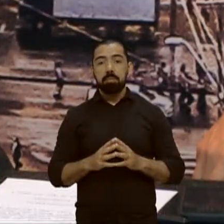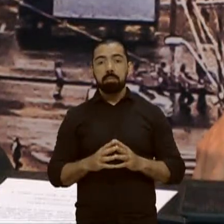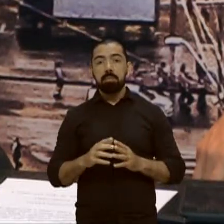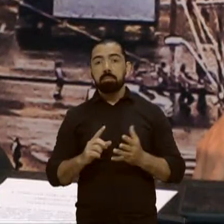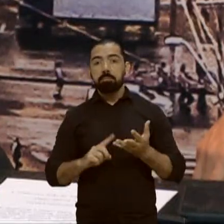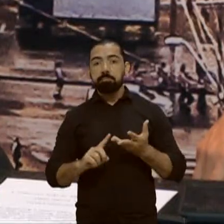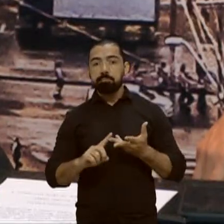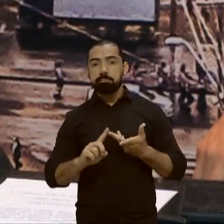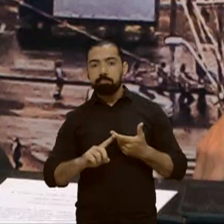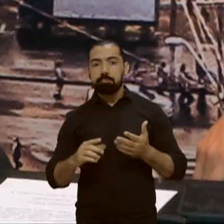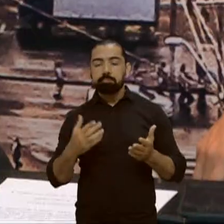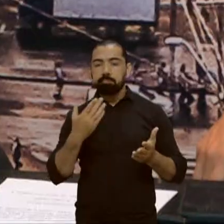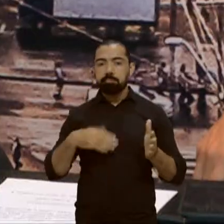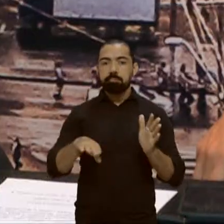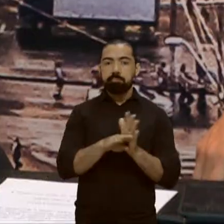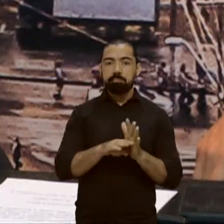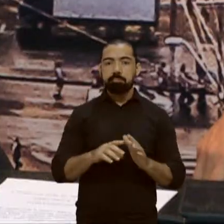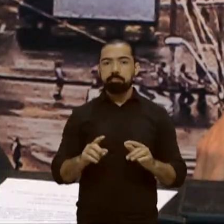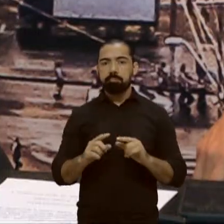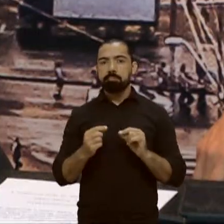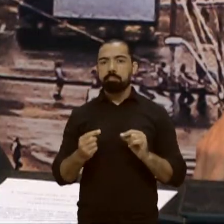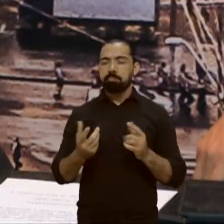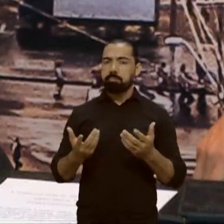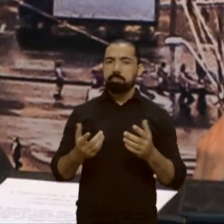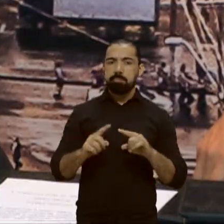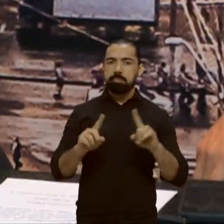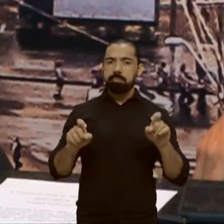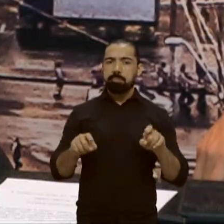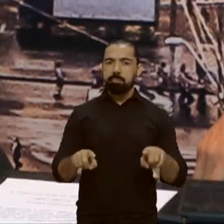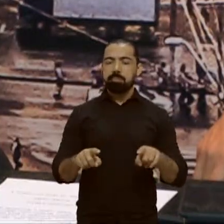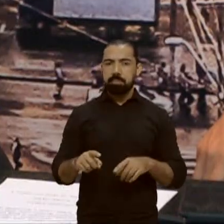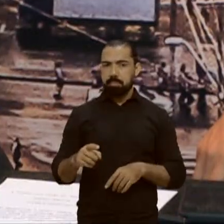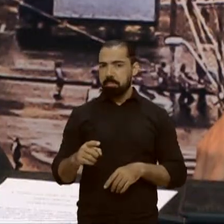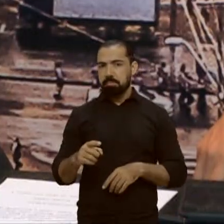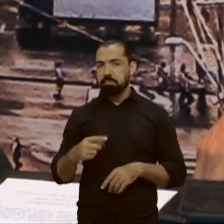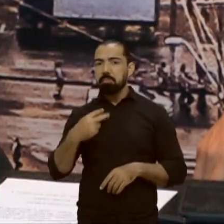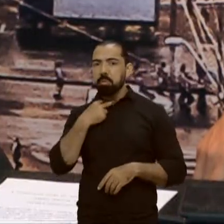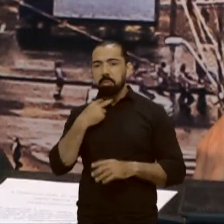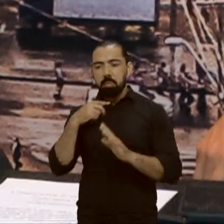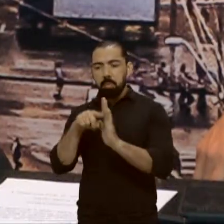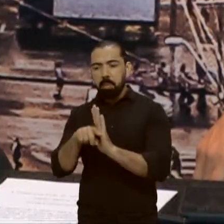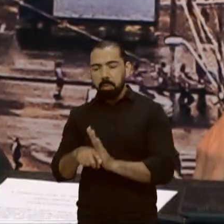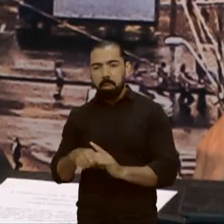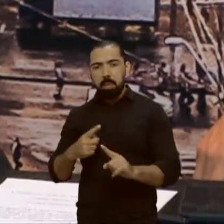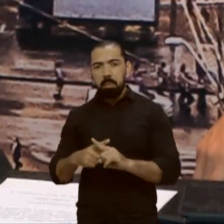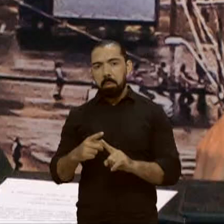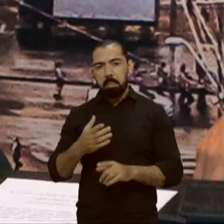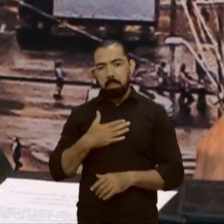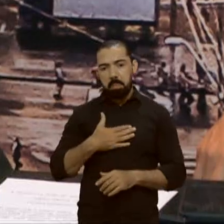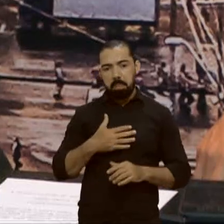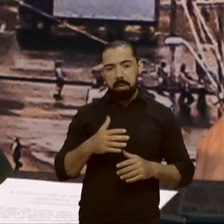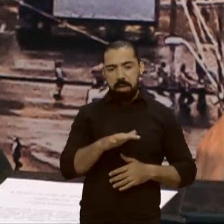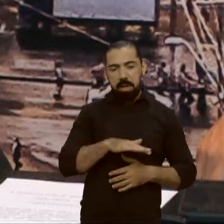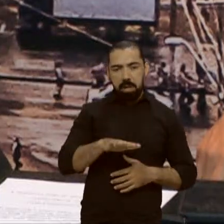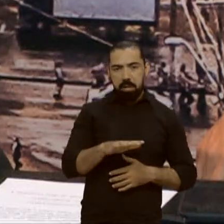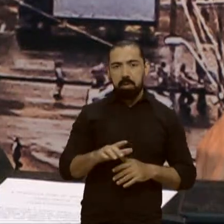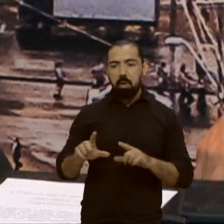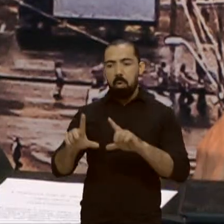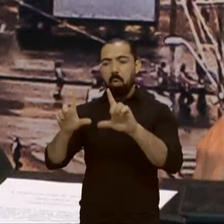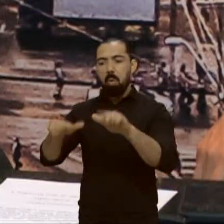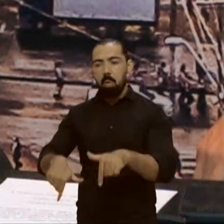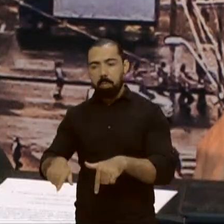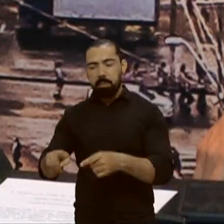demanda, ficar aquela como cifra negra ali, sem ser apurado, sem ser coibido aquele